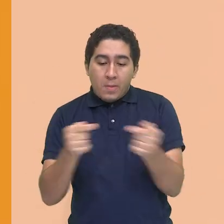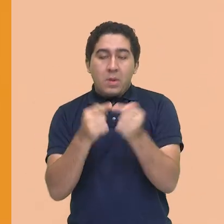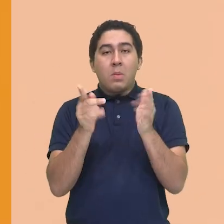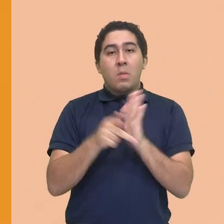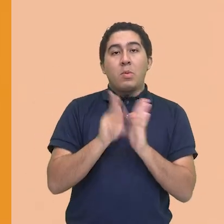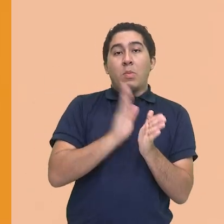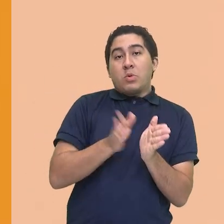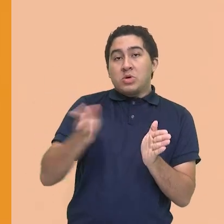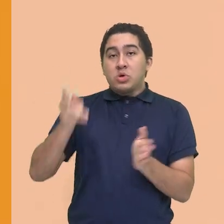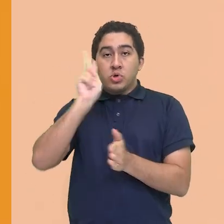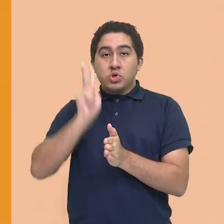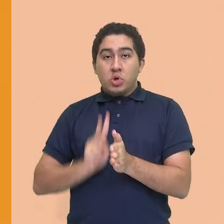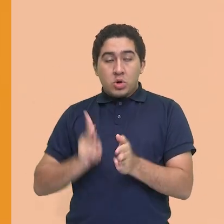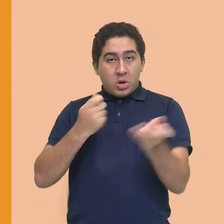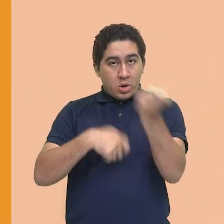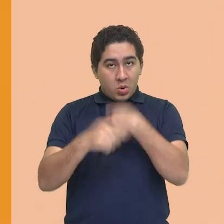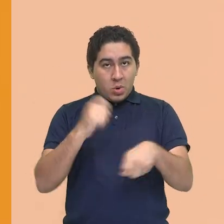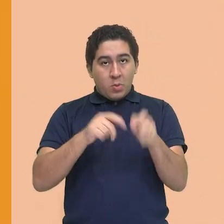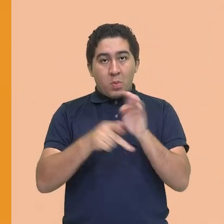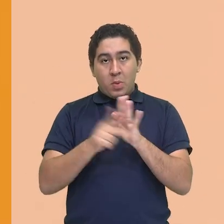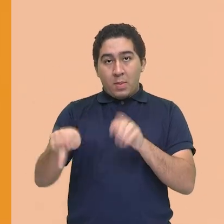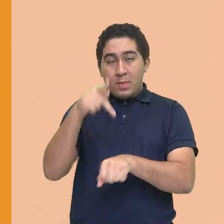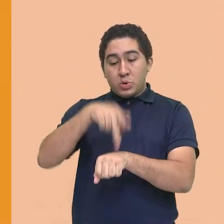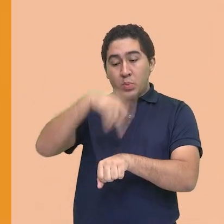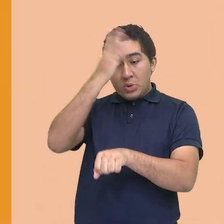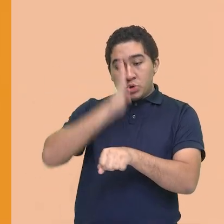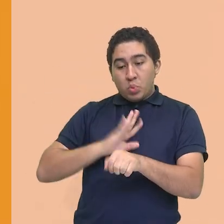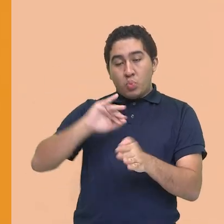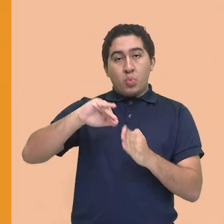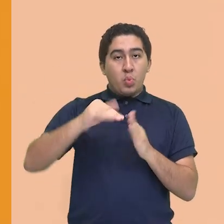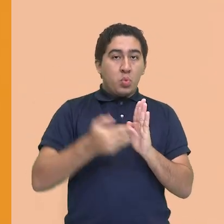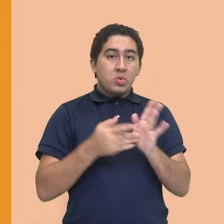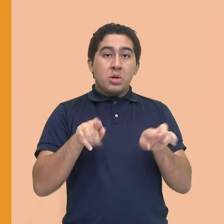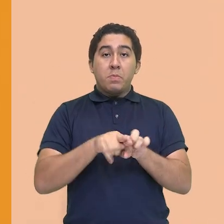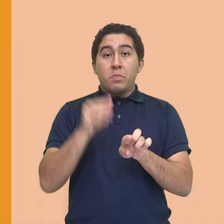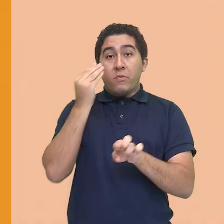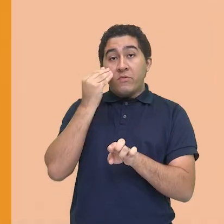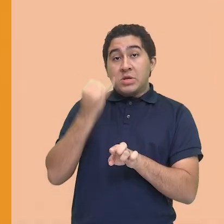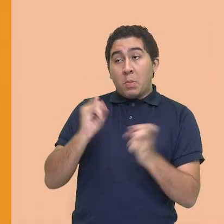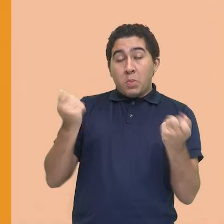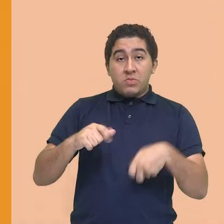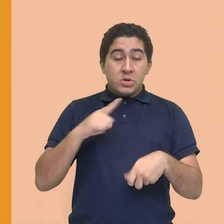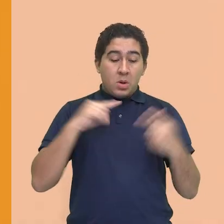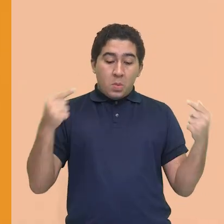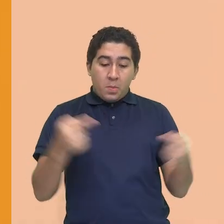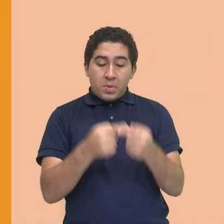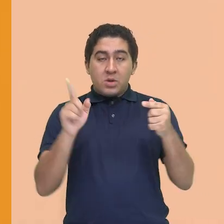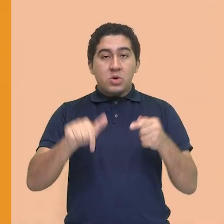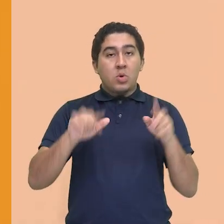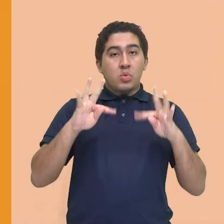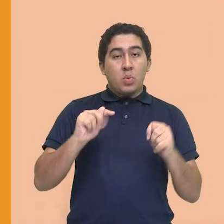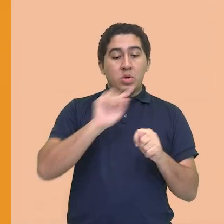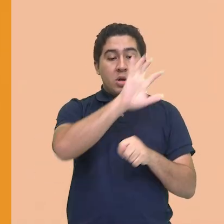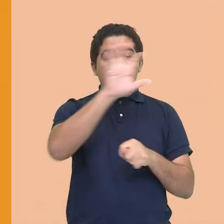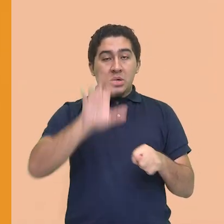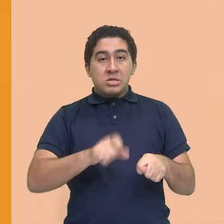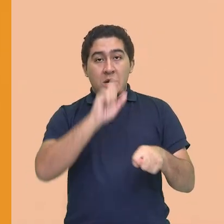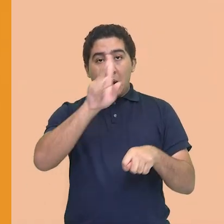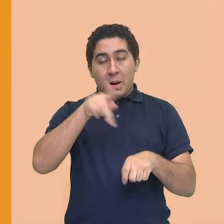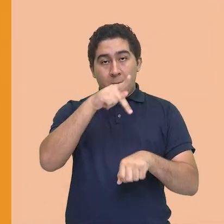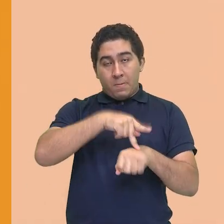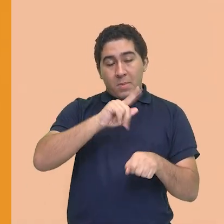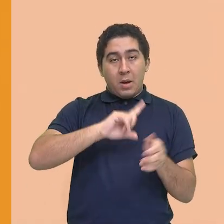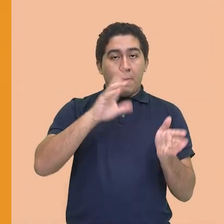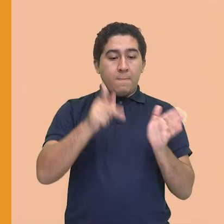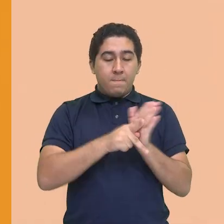processo histórico econômico do Brasil e tentar associar a região amazônica com o restante da região